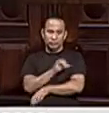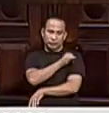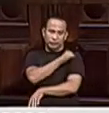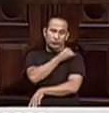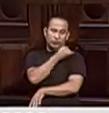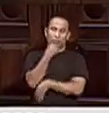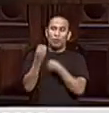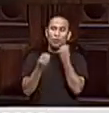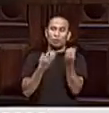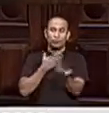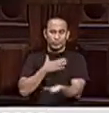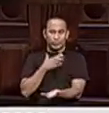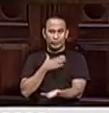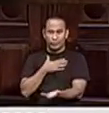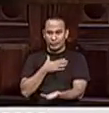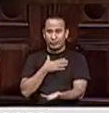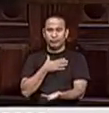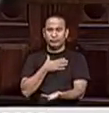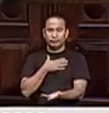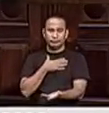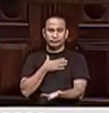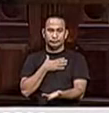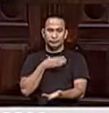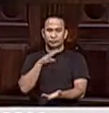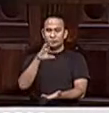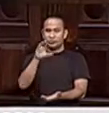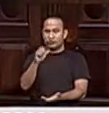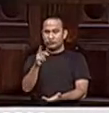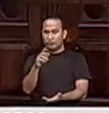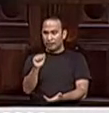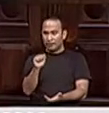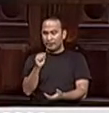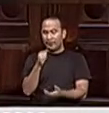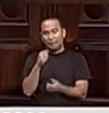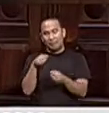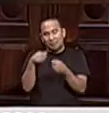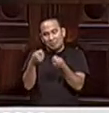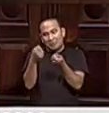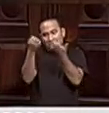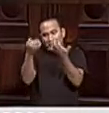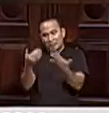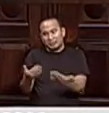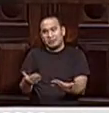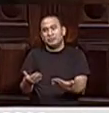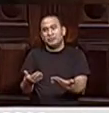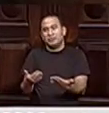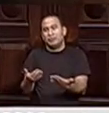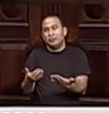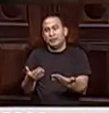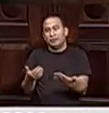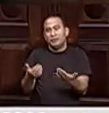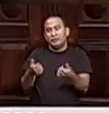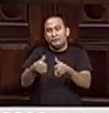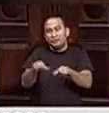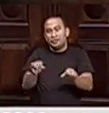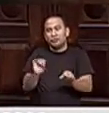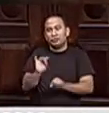Como ele não será chamado a dar qualquer explicação, fica